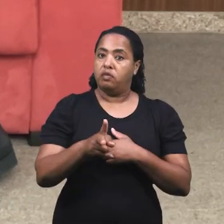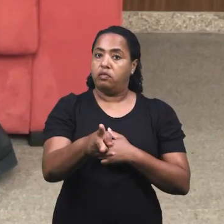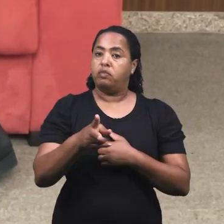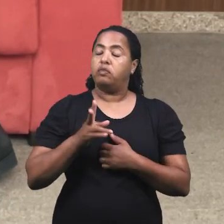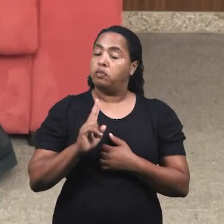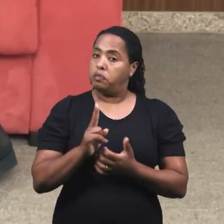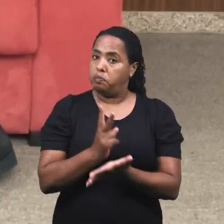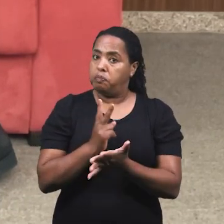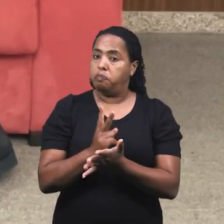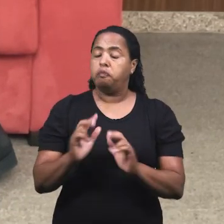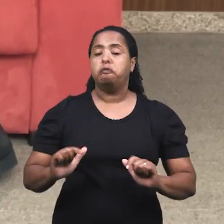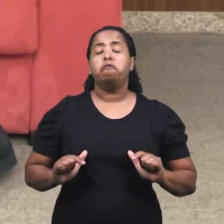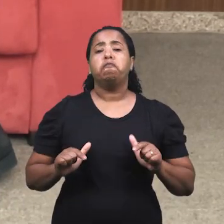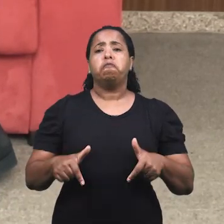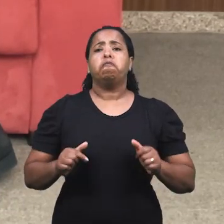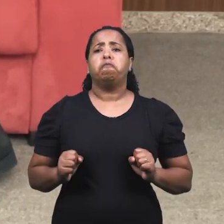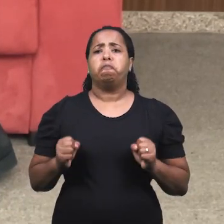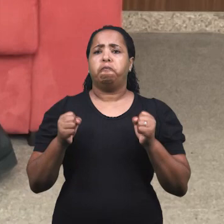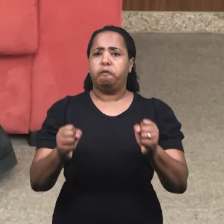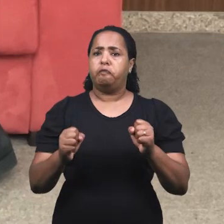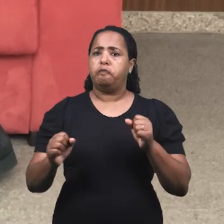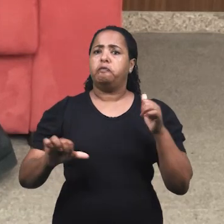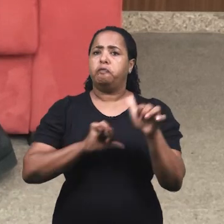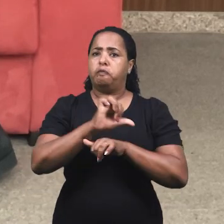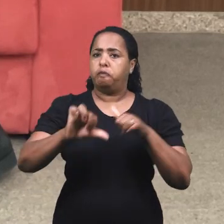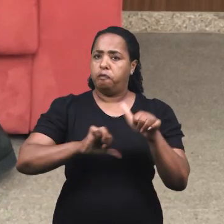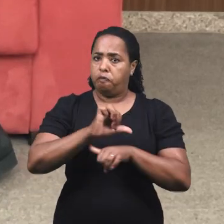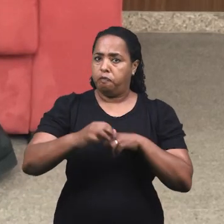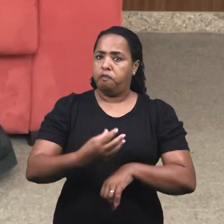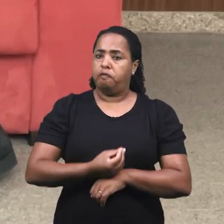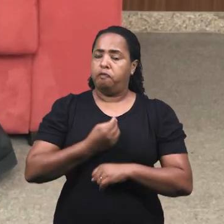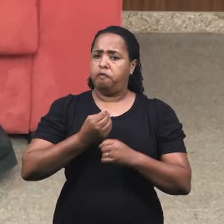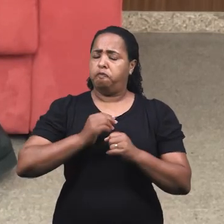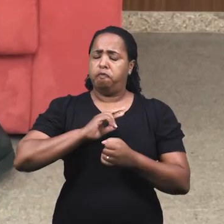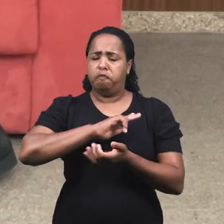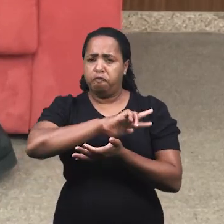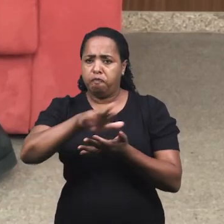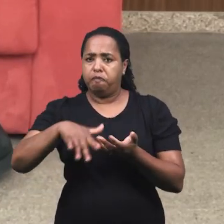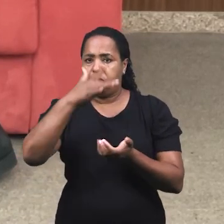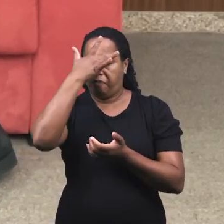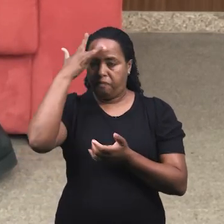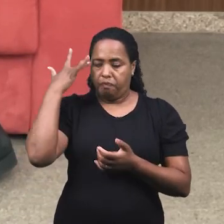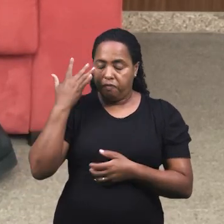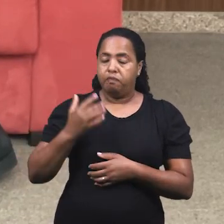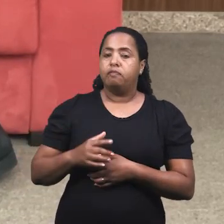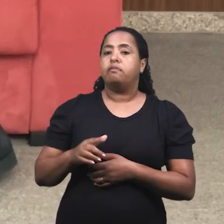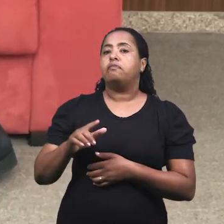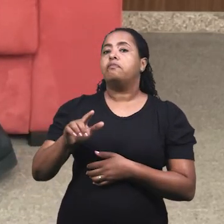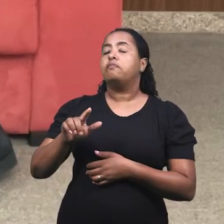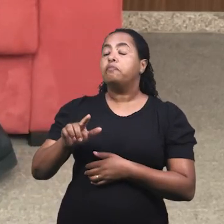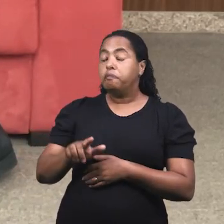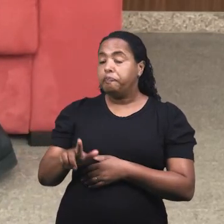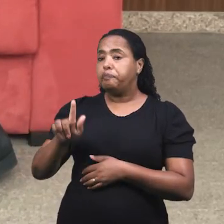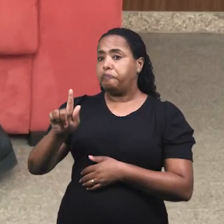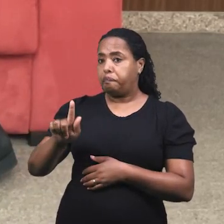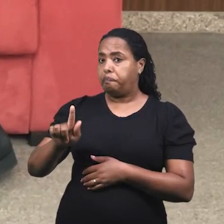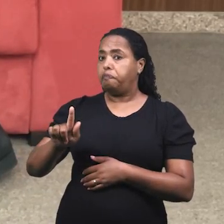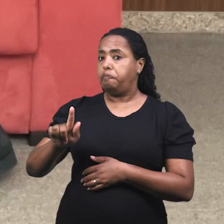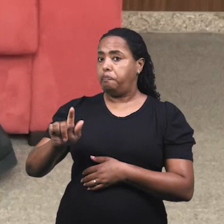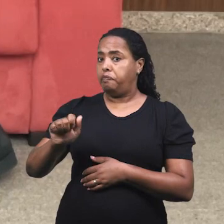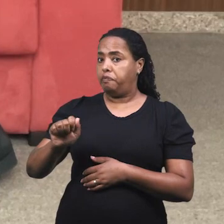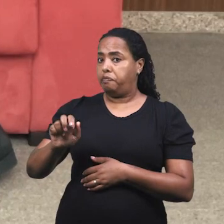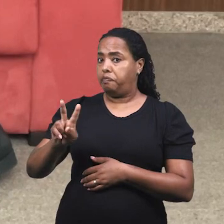mesmo poder para mudar a vida de muitos. A Igreja da Gávea ela já realiza esse trabalho ao longo de alguns anos ali na comunidade da